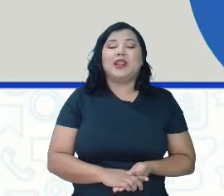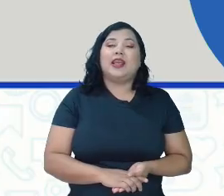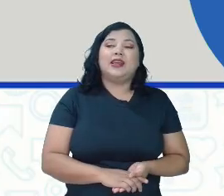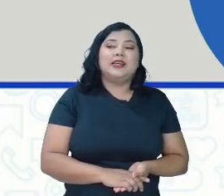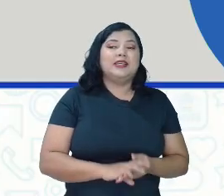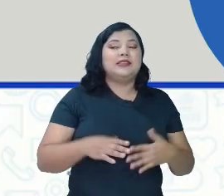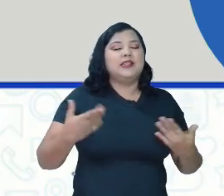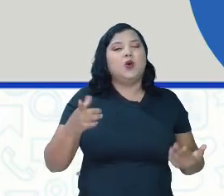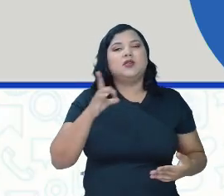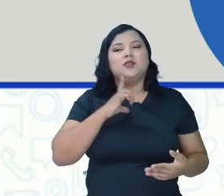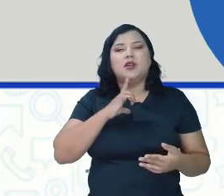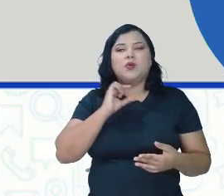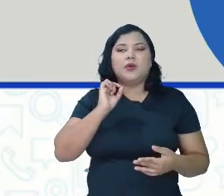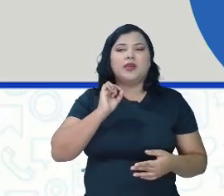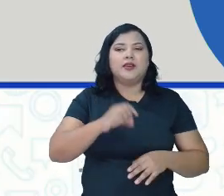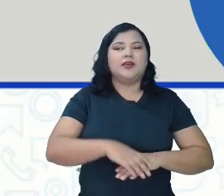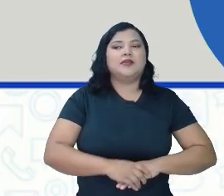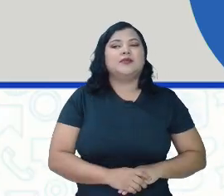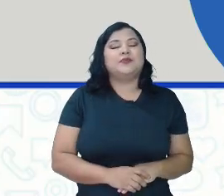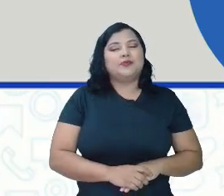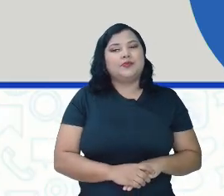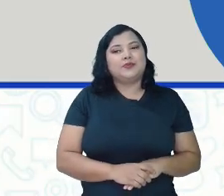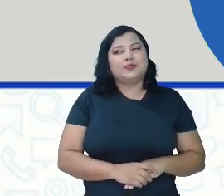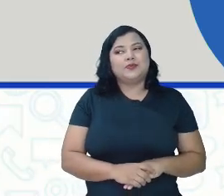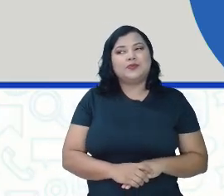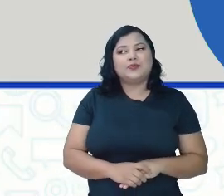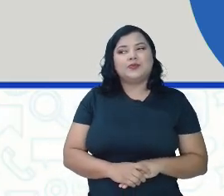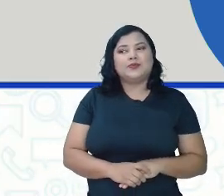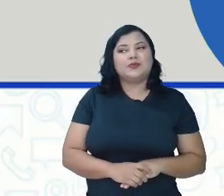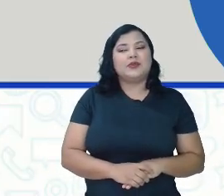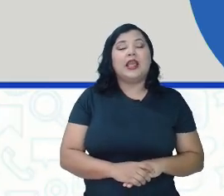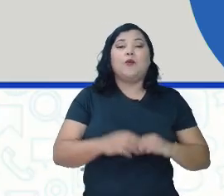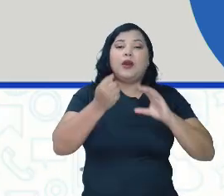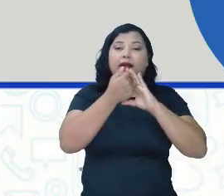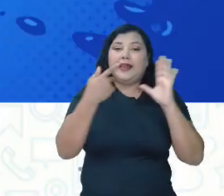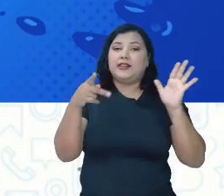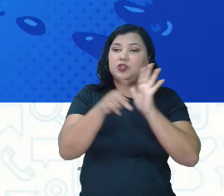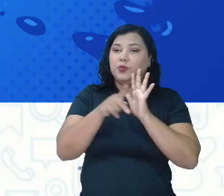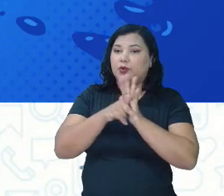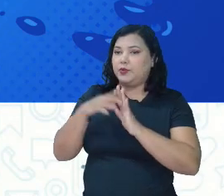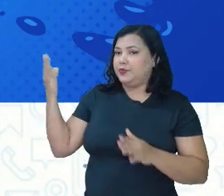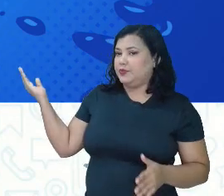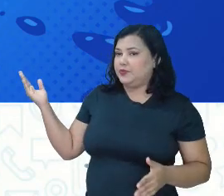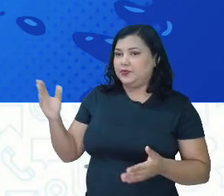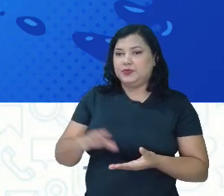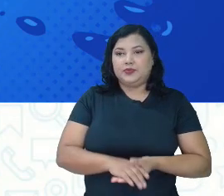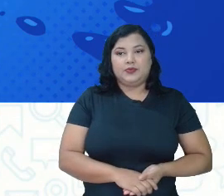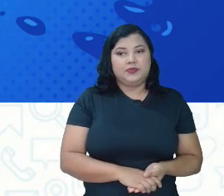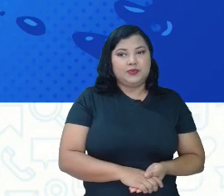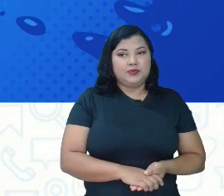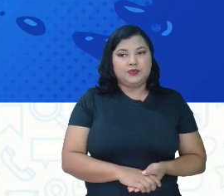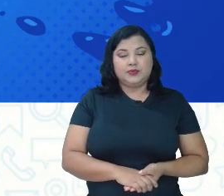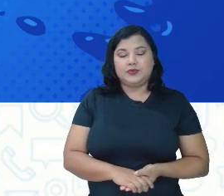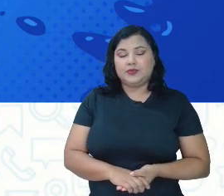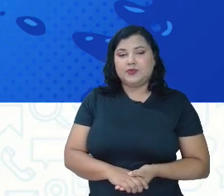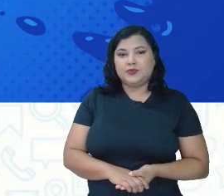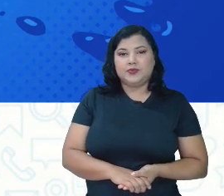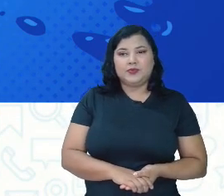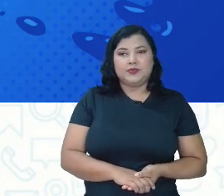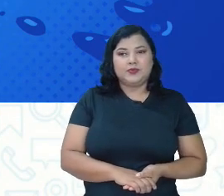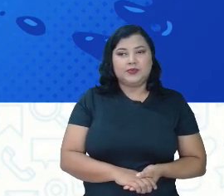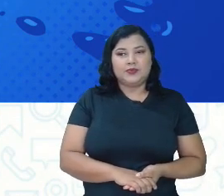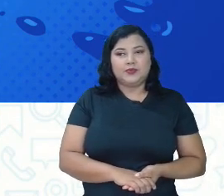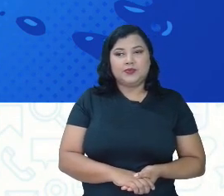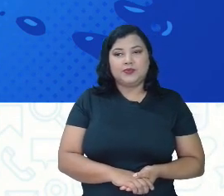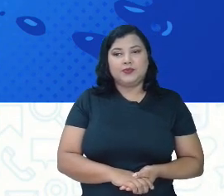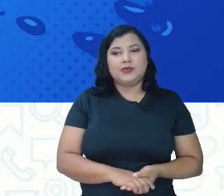Diagramação mais solta, entre outros elementos, também é uma das características. E o que essa história